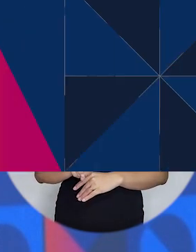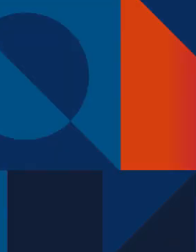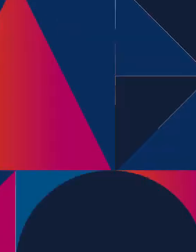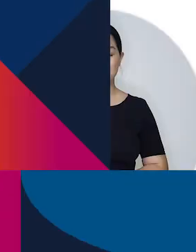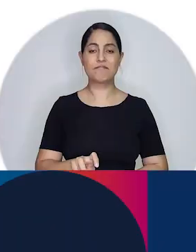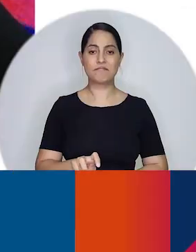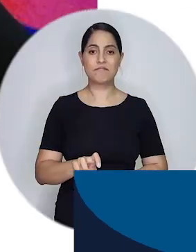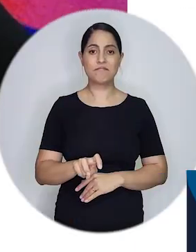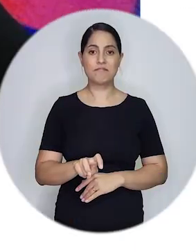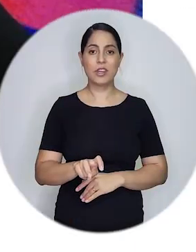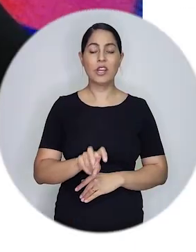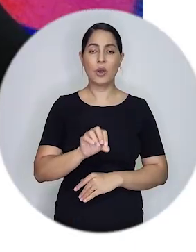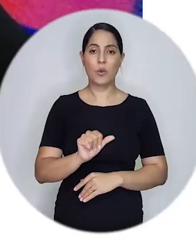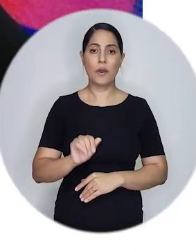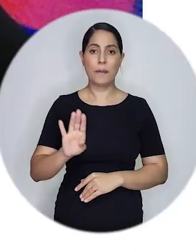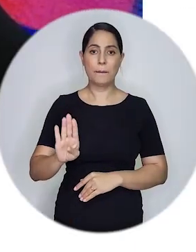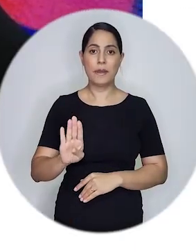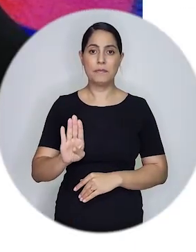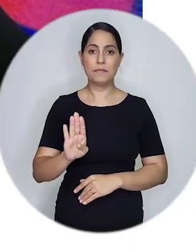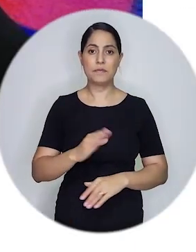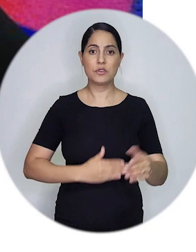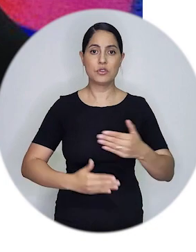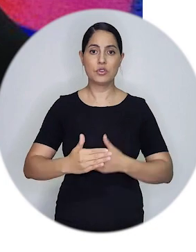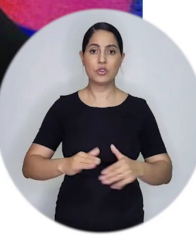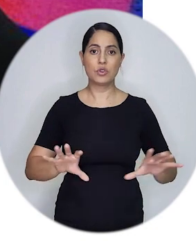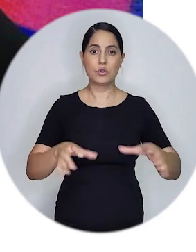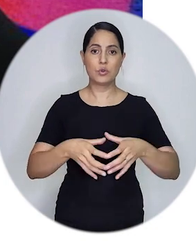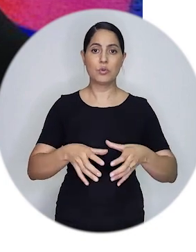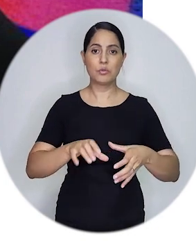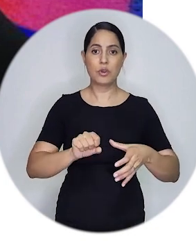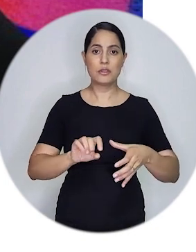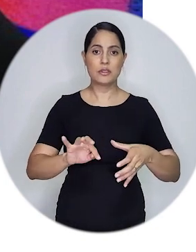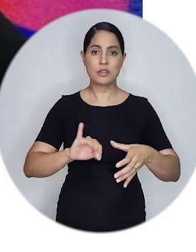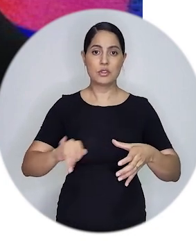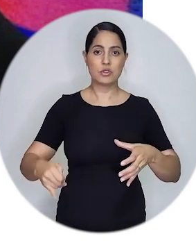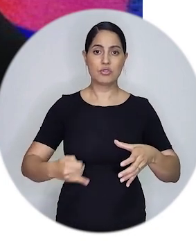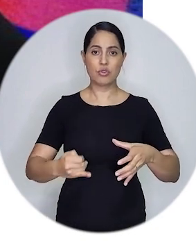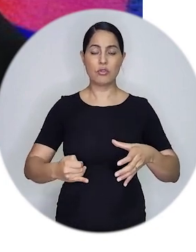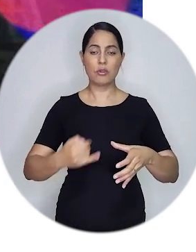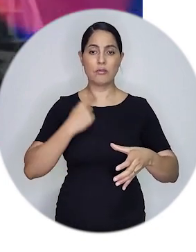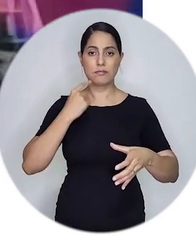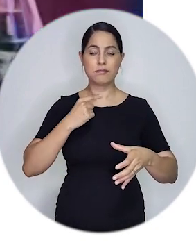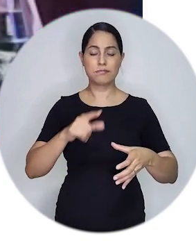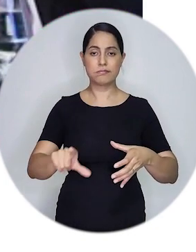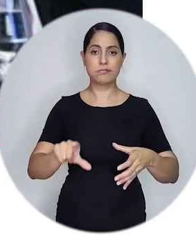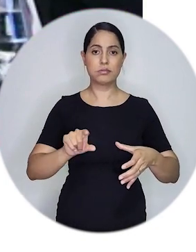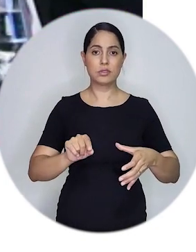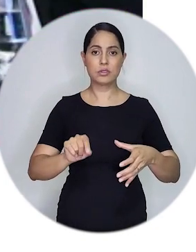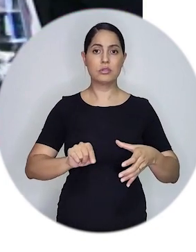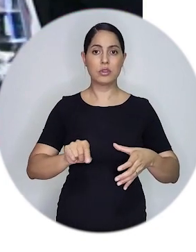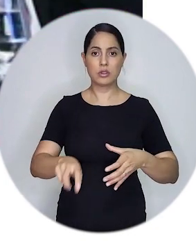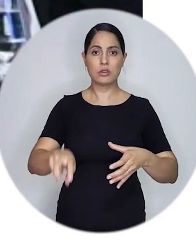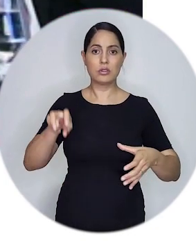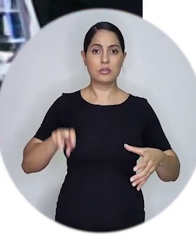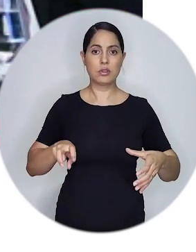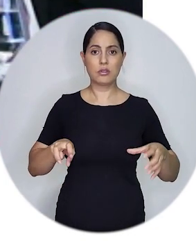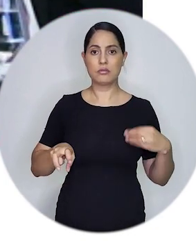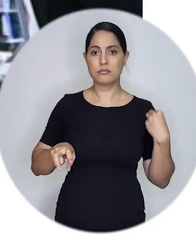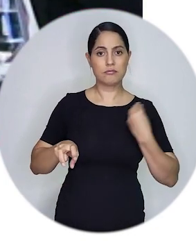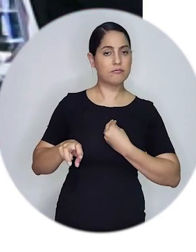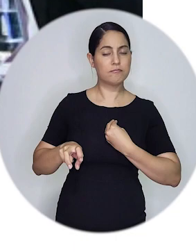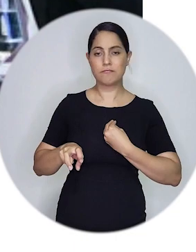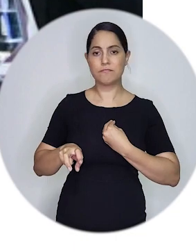vir a ocupar uma vaga destinada à advocacia brasileira perante o STJ,